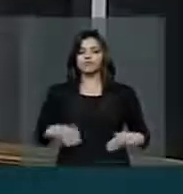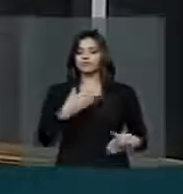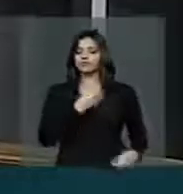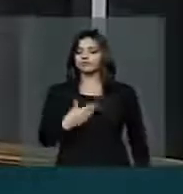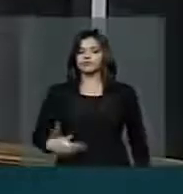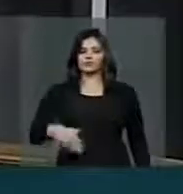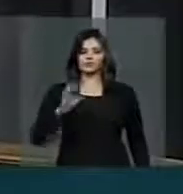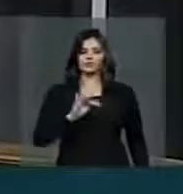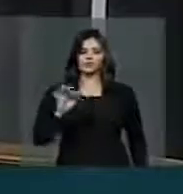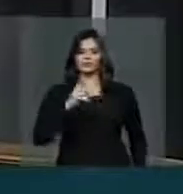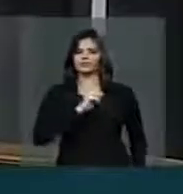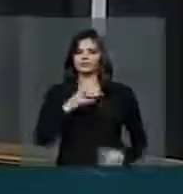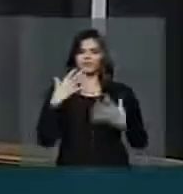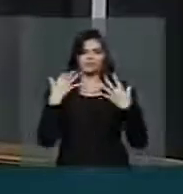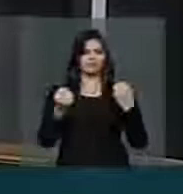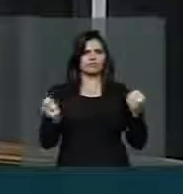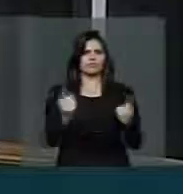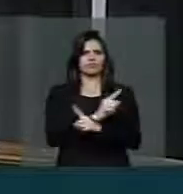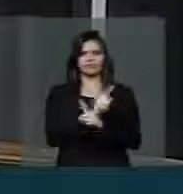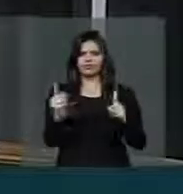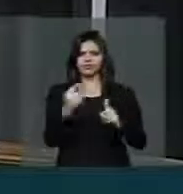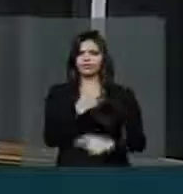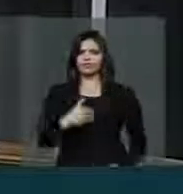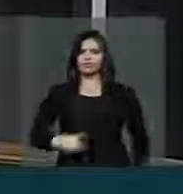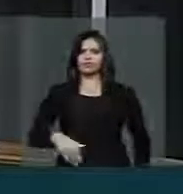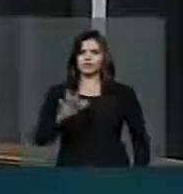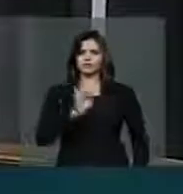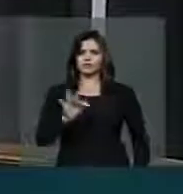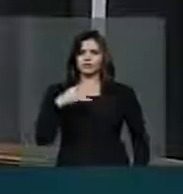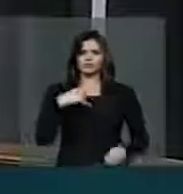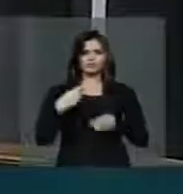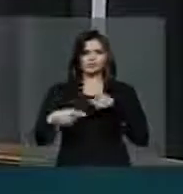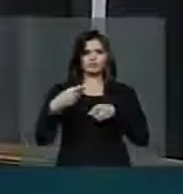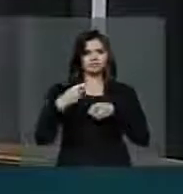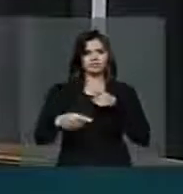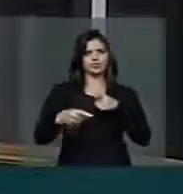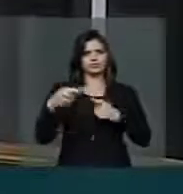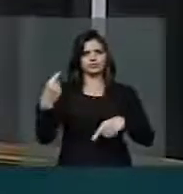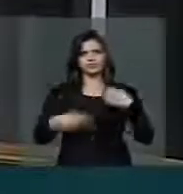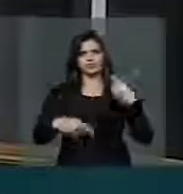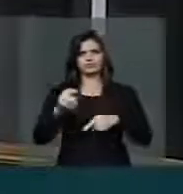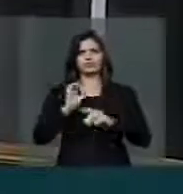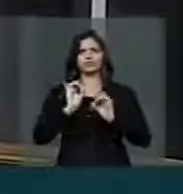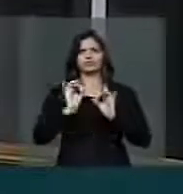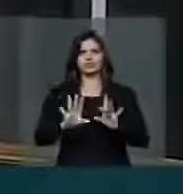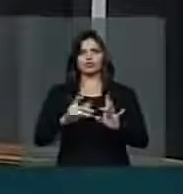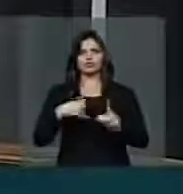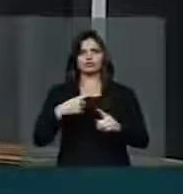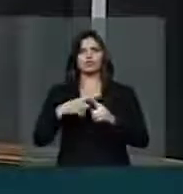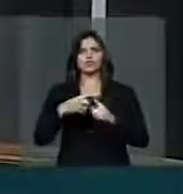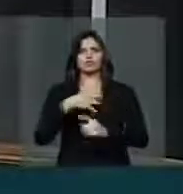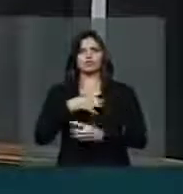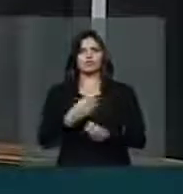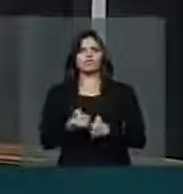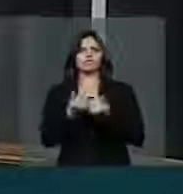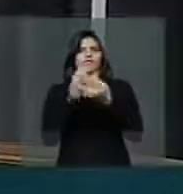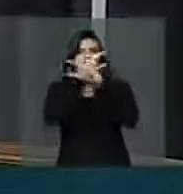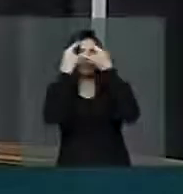É inadmissível que o governo federal restringe essa discussão somente ao aspecto